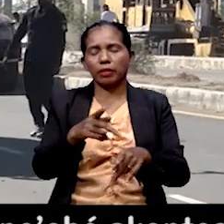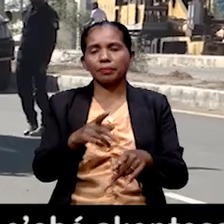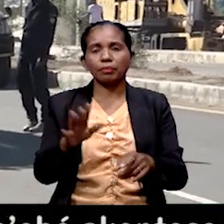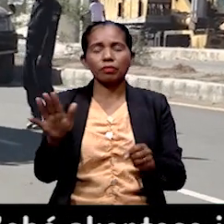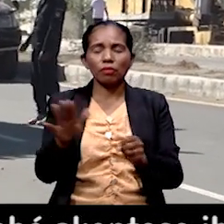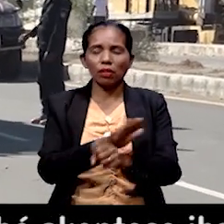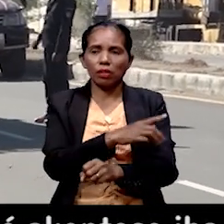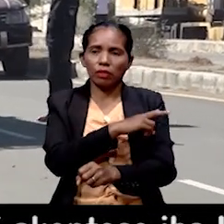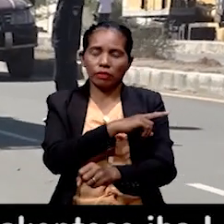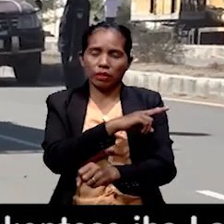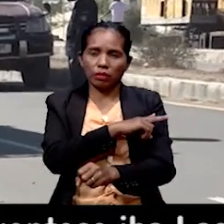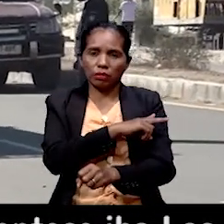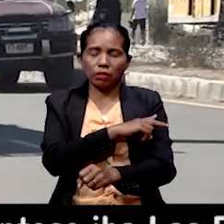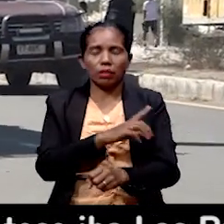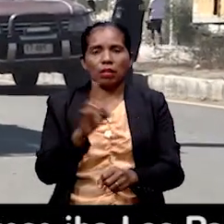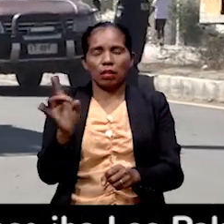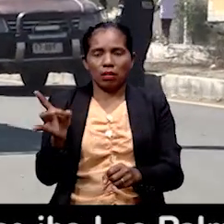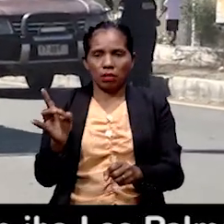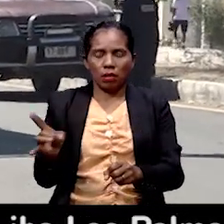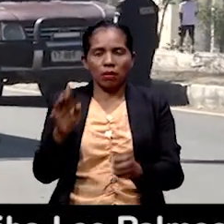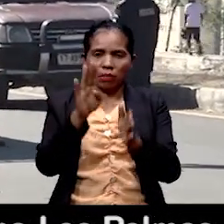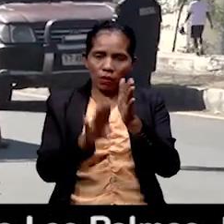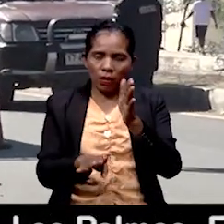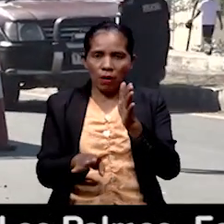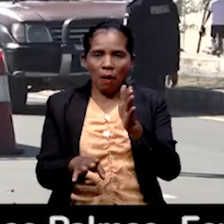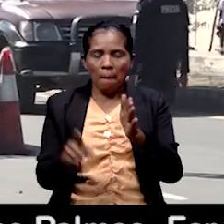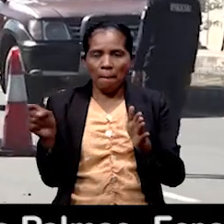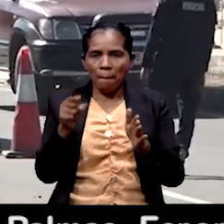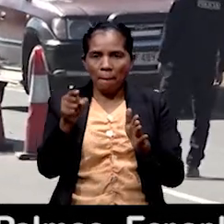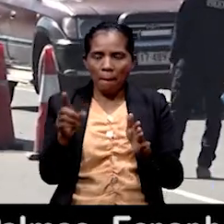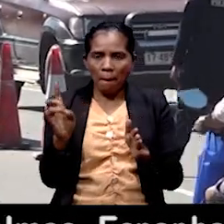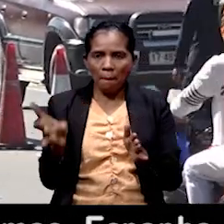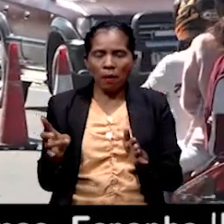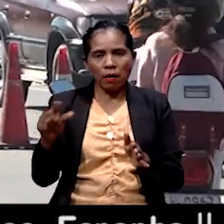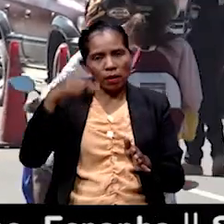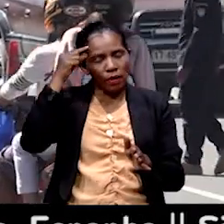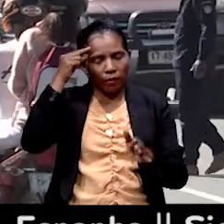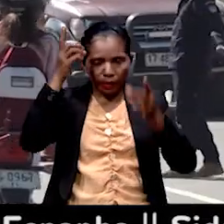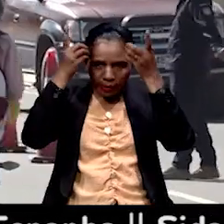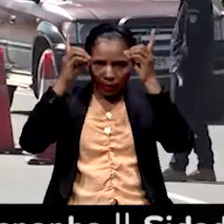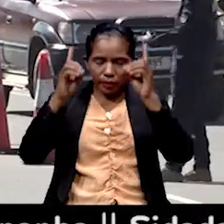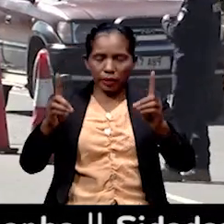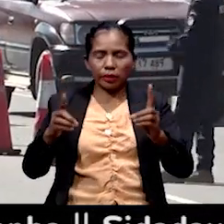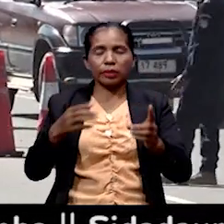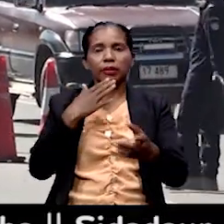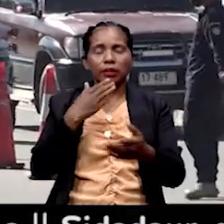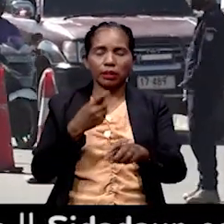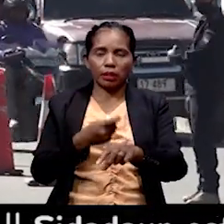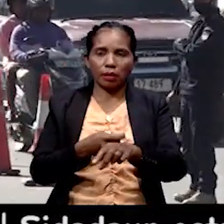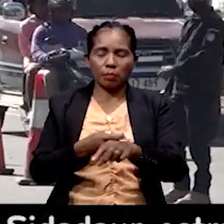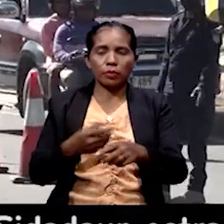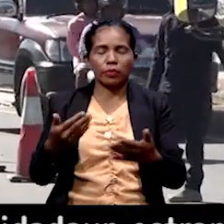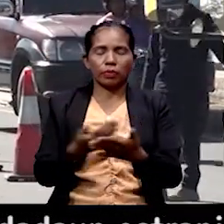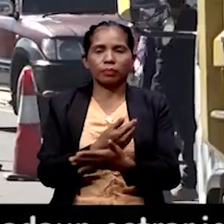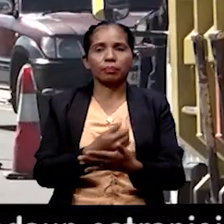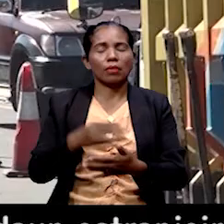atinge máximo % o alo nulo, no mínimo % ito nulo, governo se decide aplica nova normalidade. Ministra Saúde